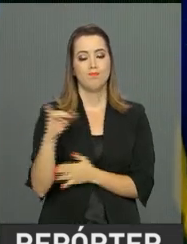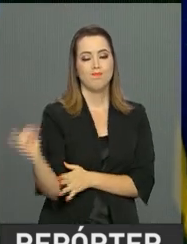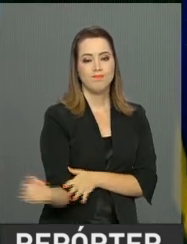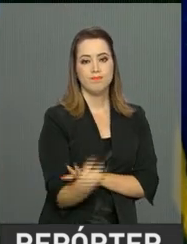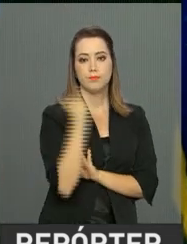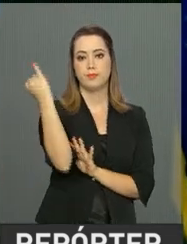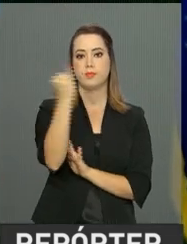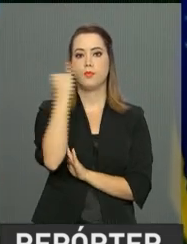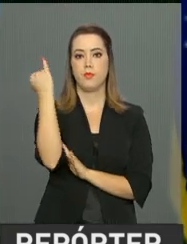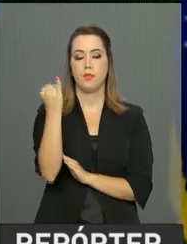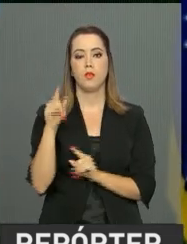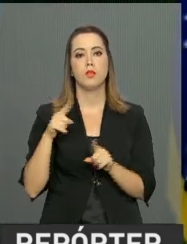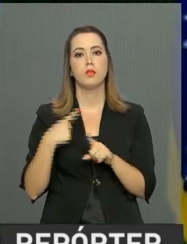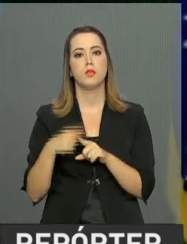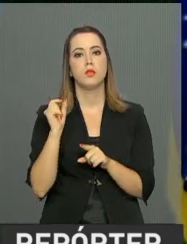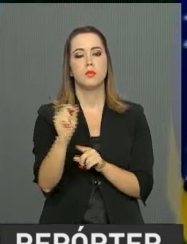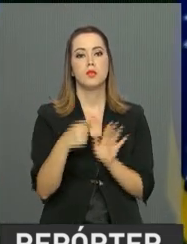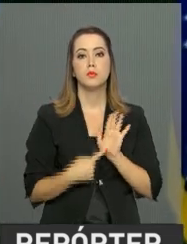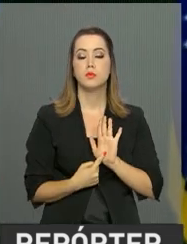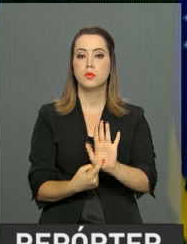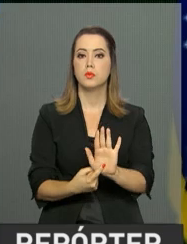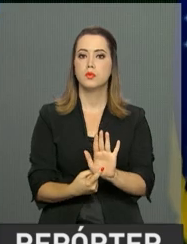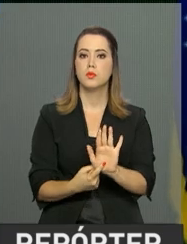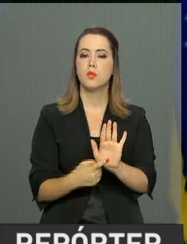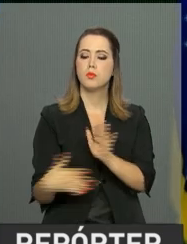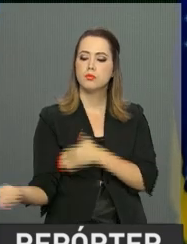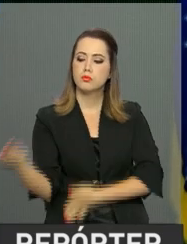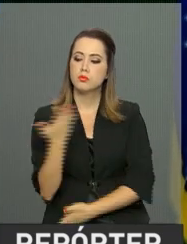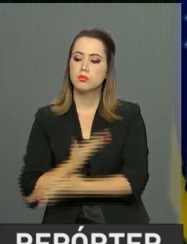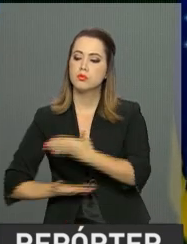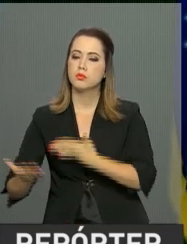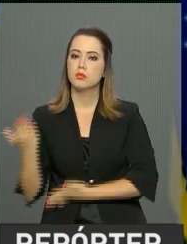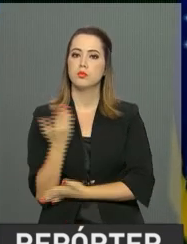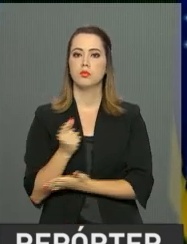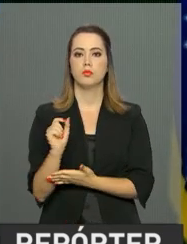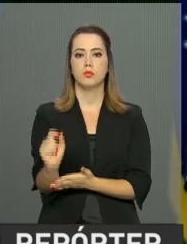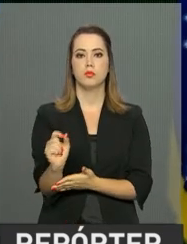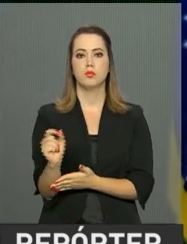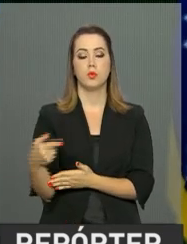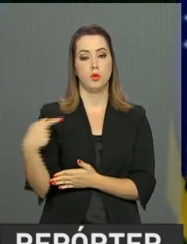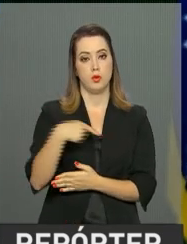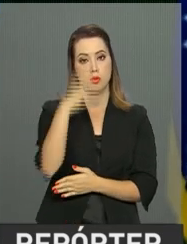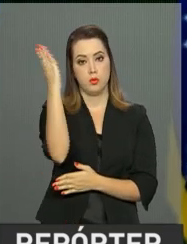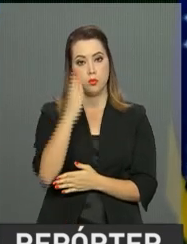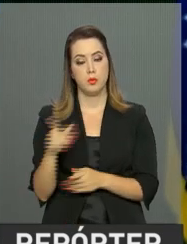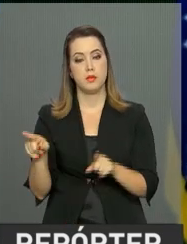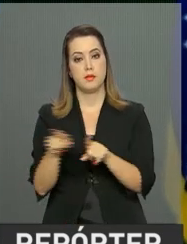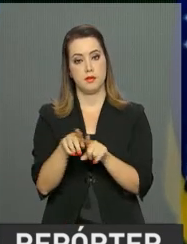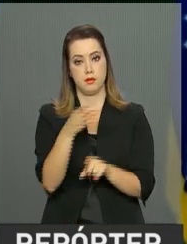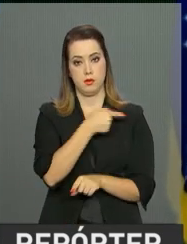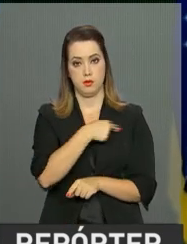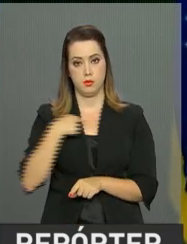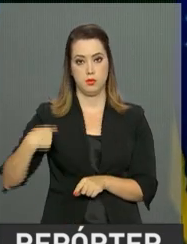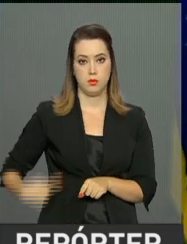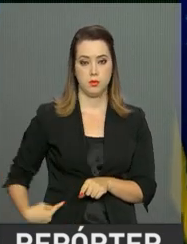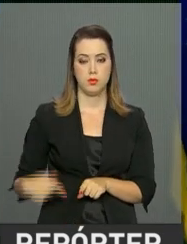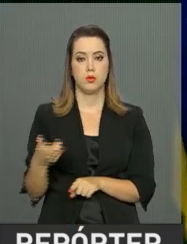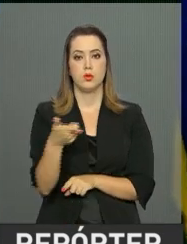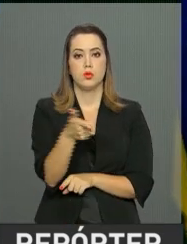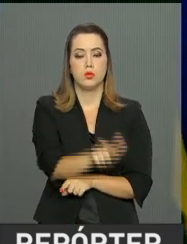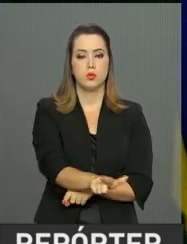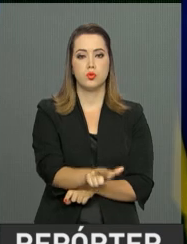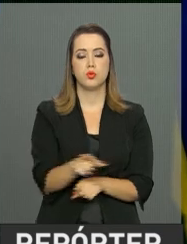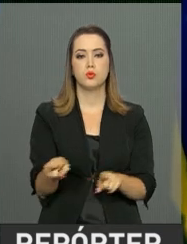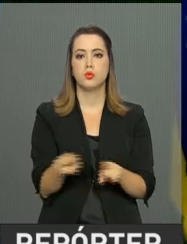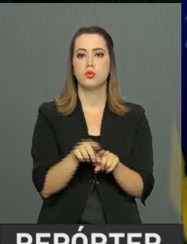fundamental importância para revelar a interação, a integração entre o Brasil e a China, de um lado; de outro lado,